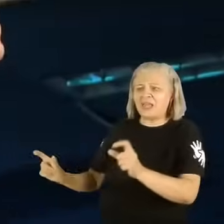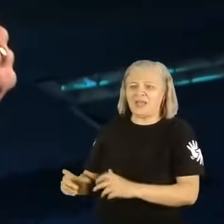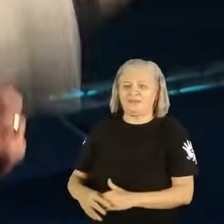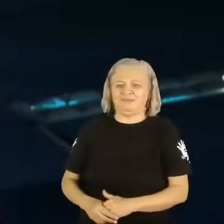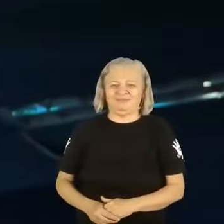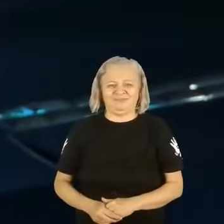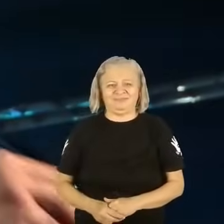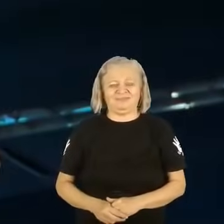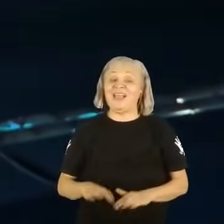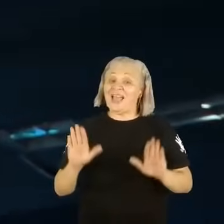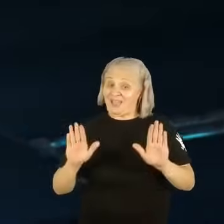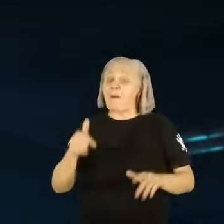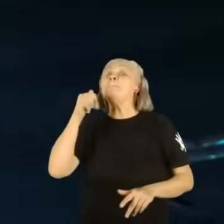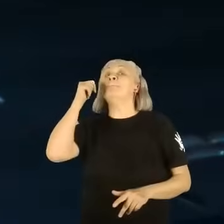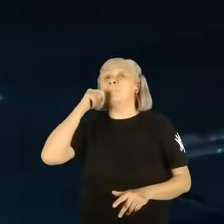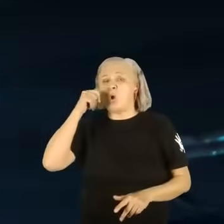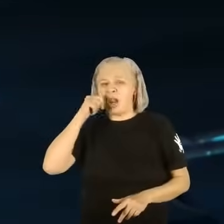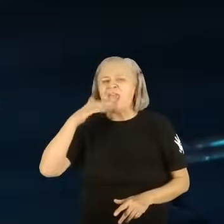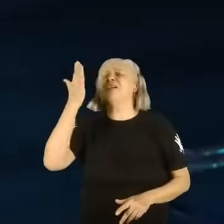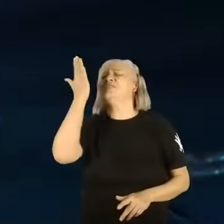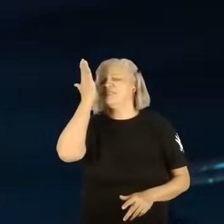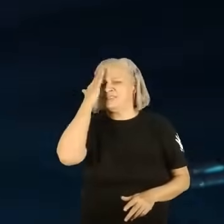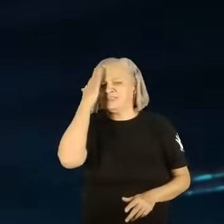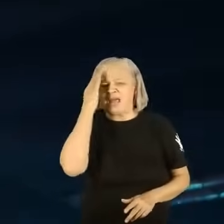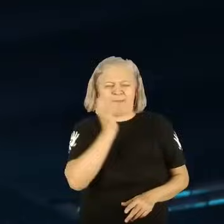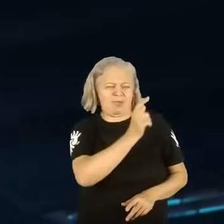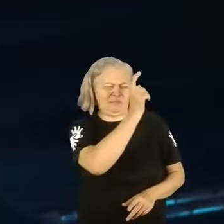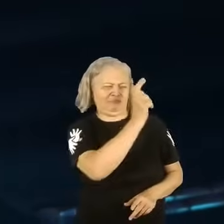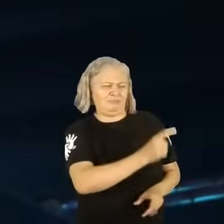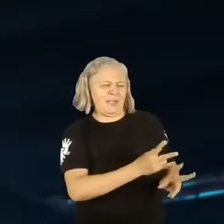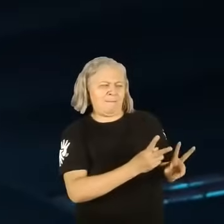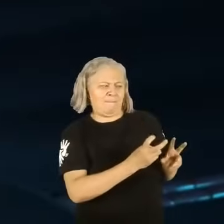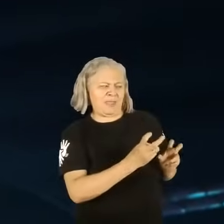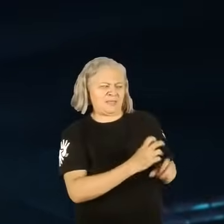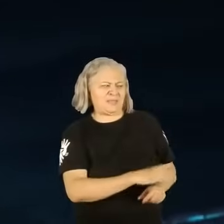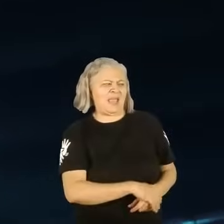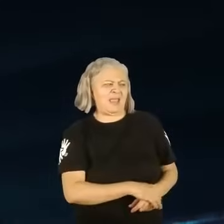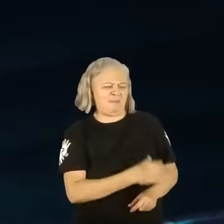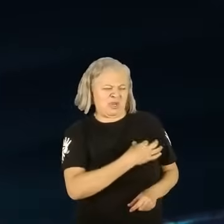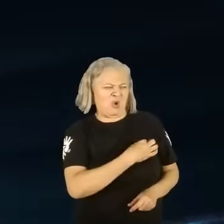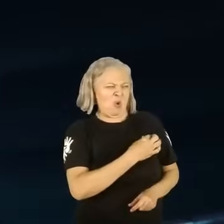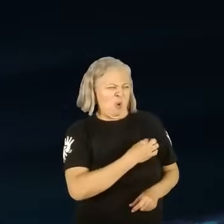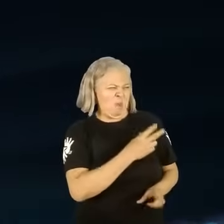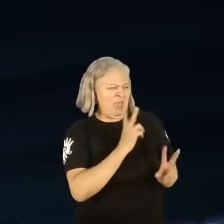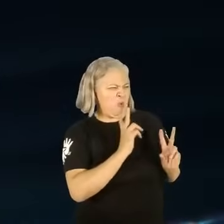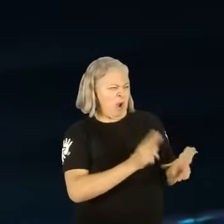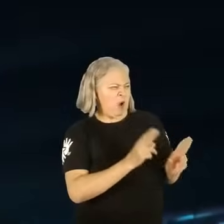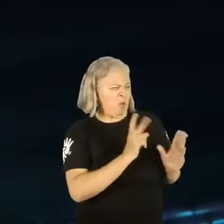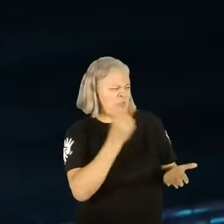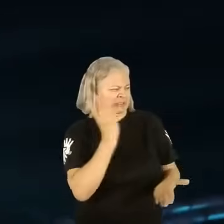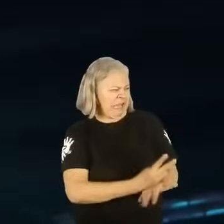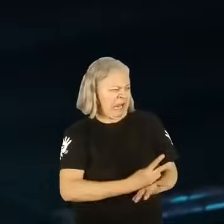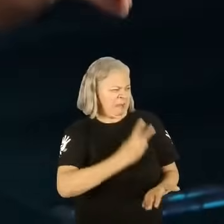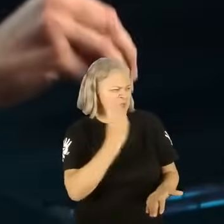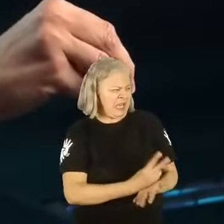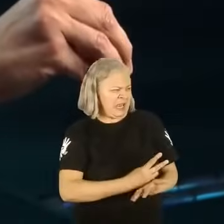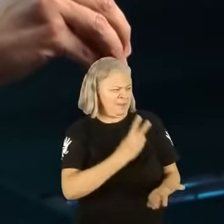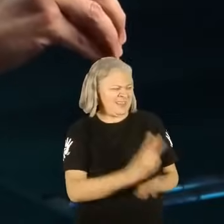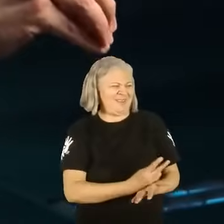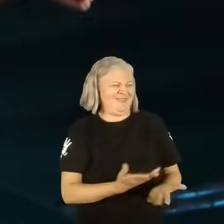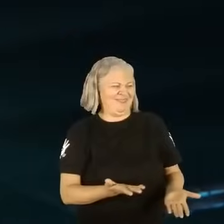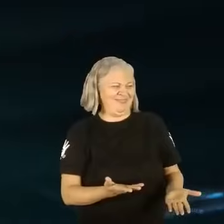detalhe em tudo. Mulher sabe, você não pode repetir a camiseta. Mesmo se ela for black,